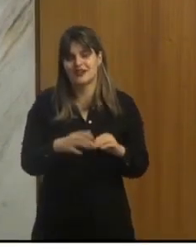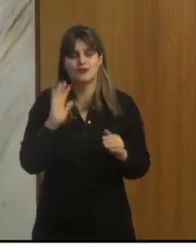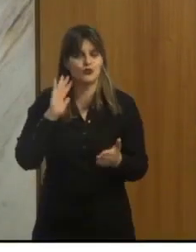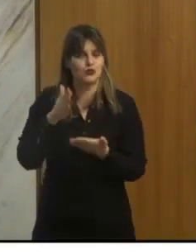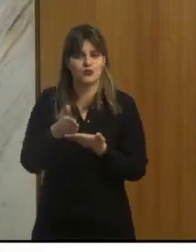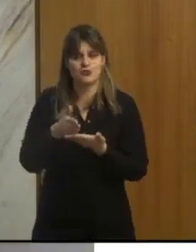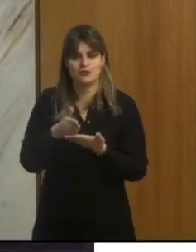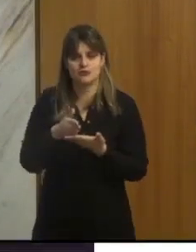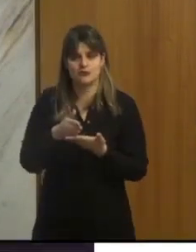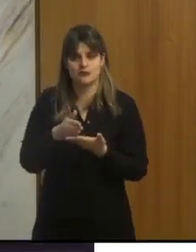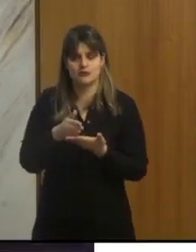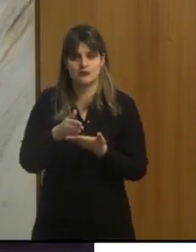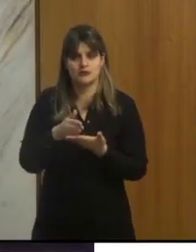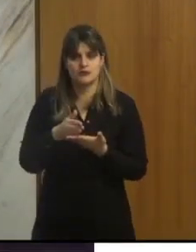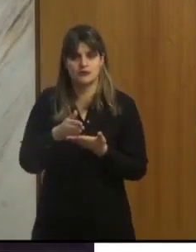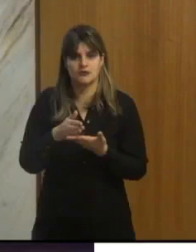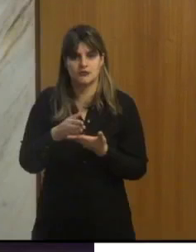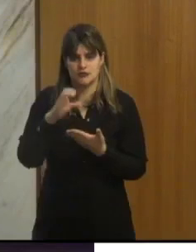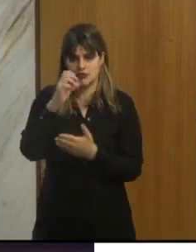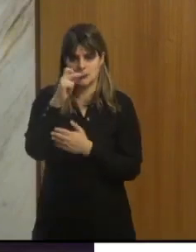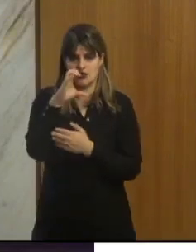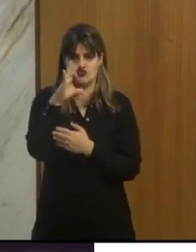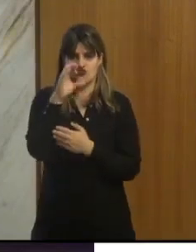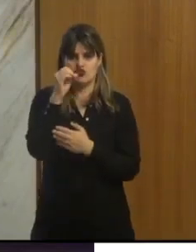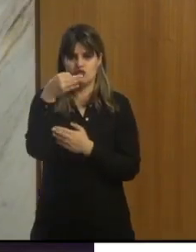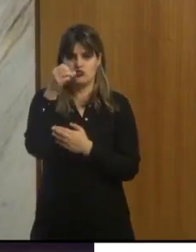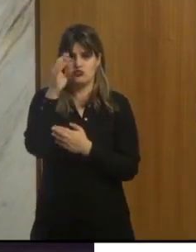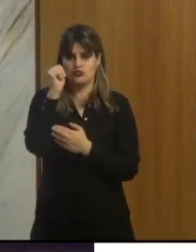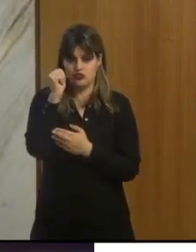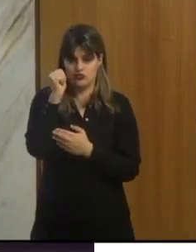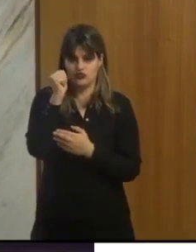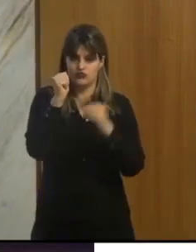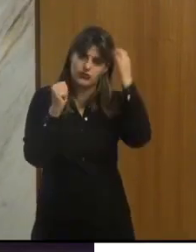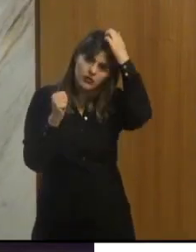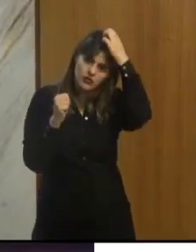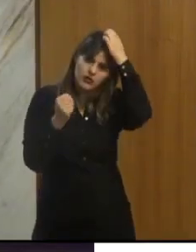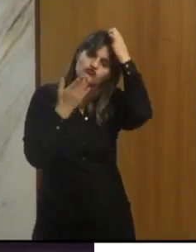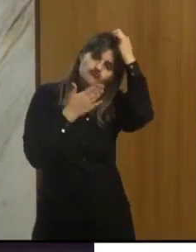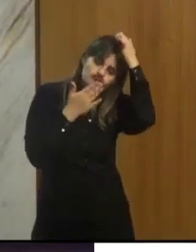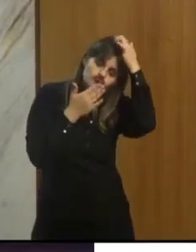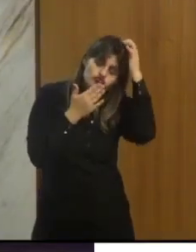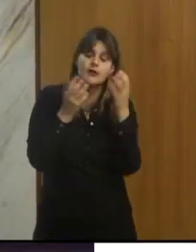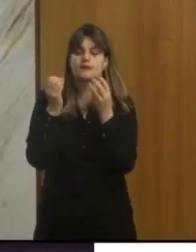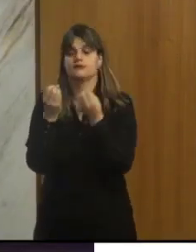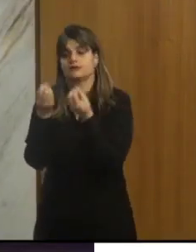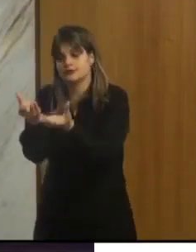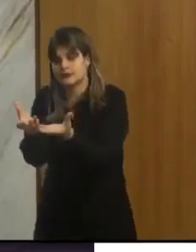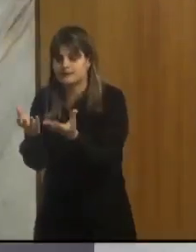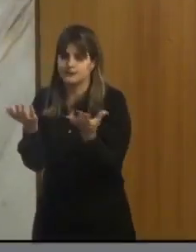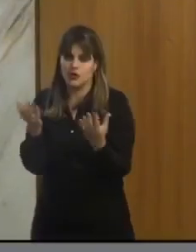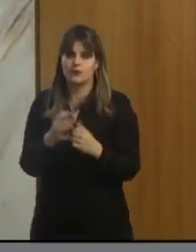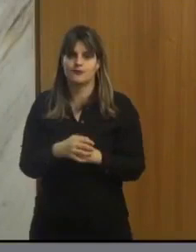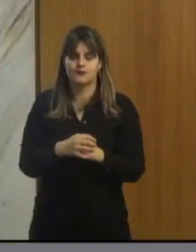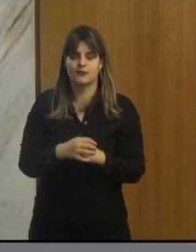E por último, os cachorros, que se vieram daqui ou para lá. Os cachorros.